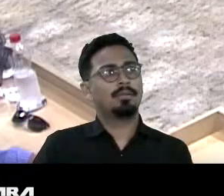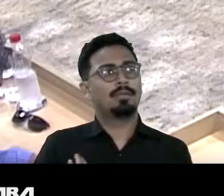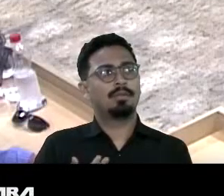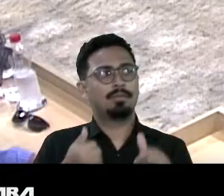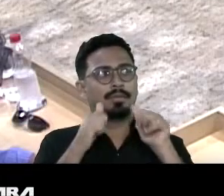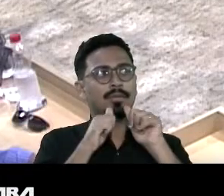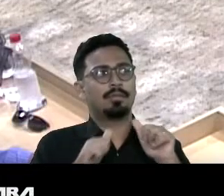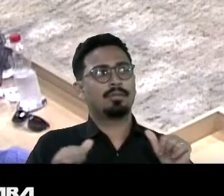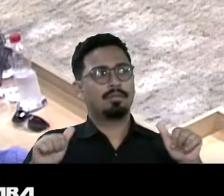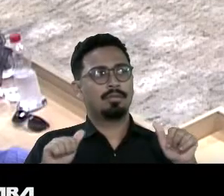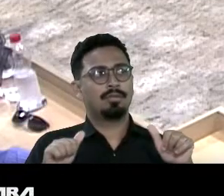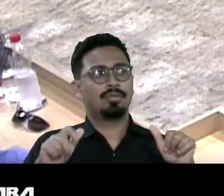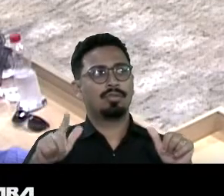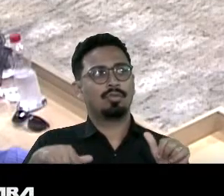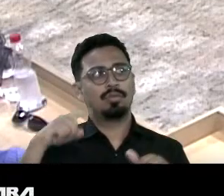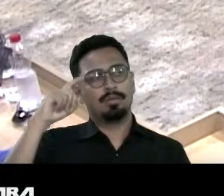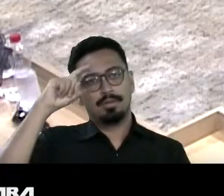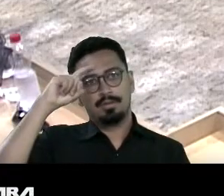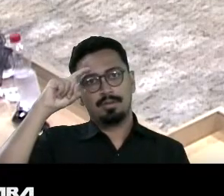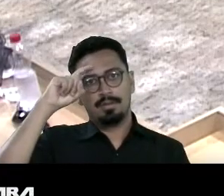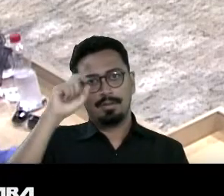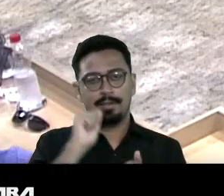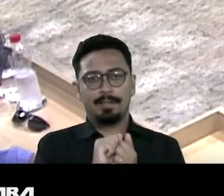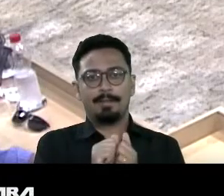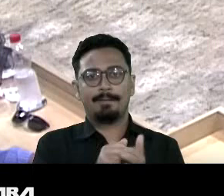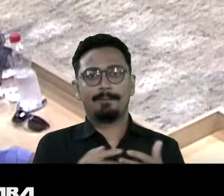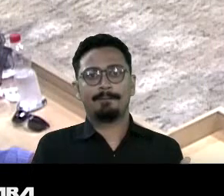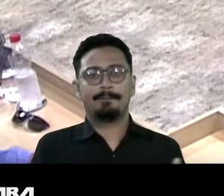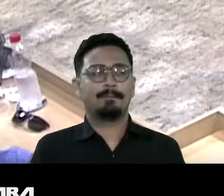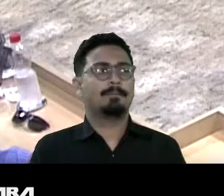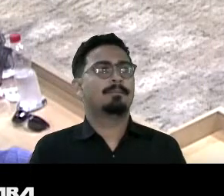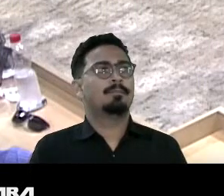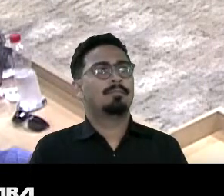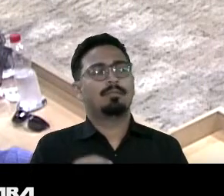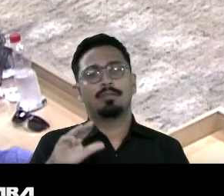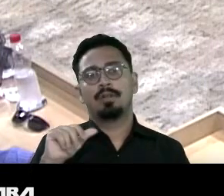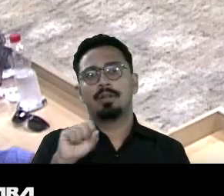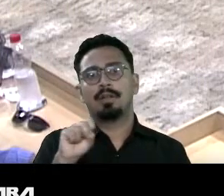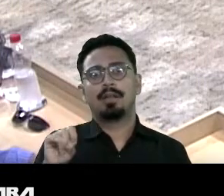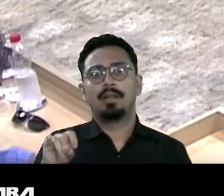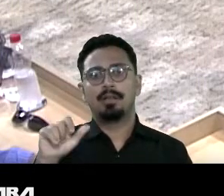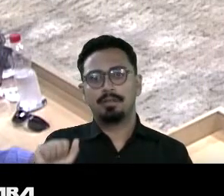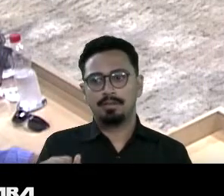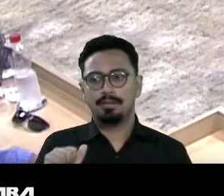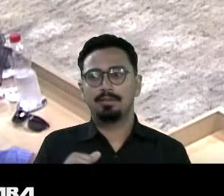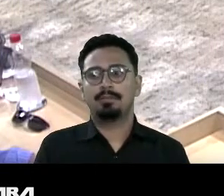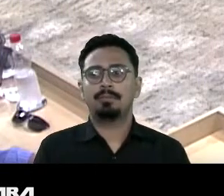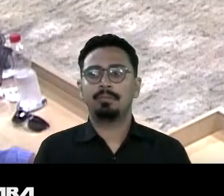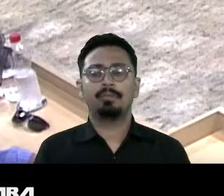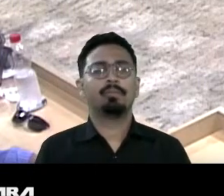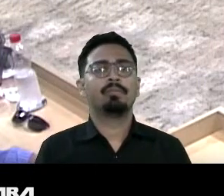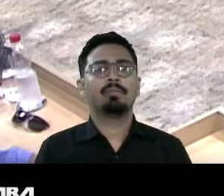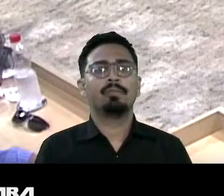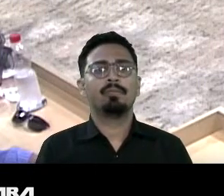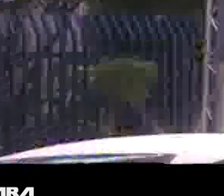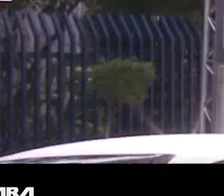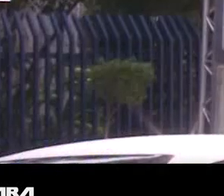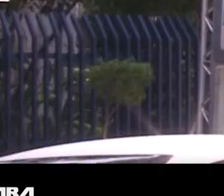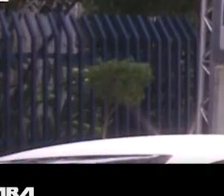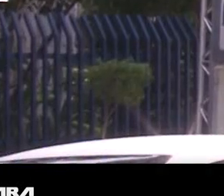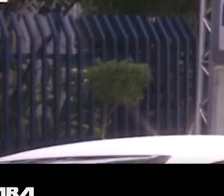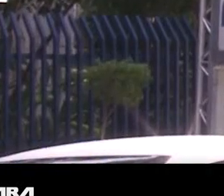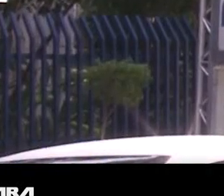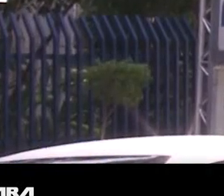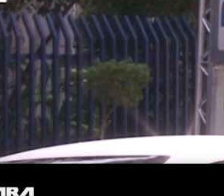A Câmara de Taubaté realizou uma audiência pública no dia 16 para discutir uma operação de crédito aprovada no final de 2022